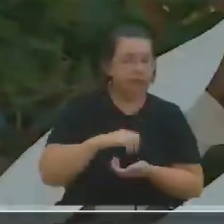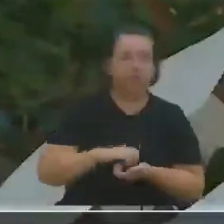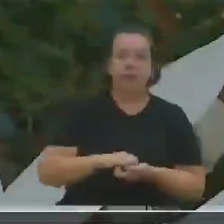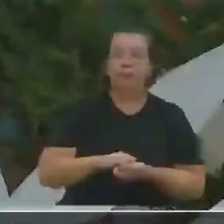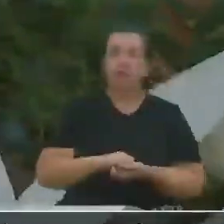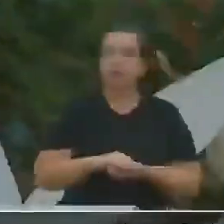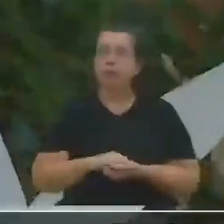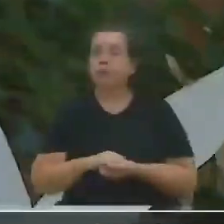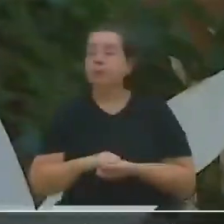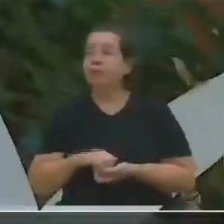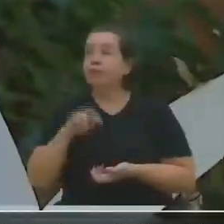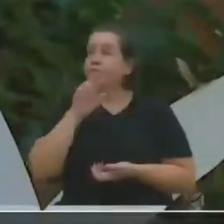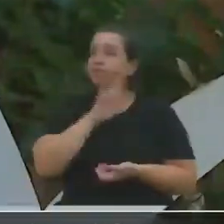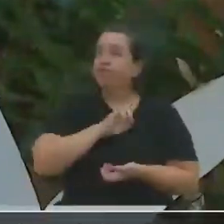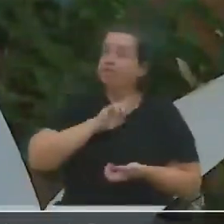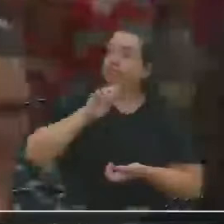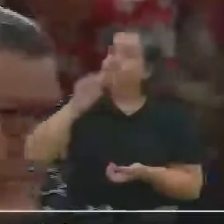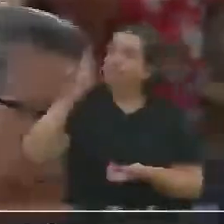piedade de